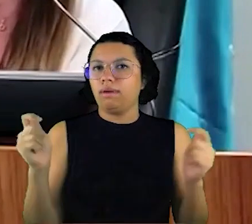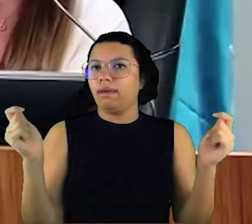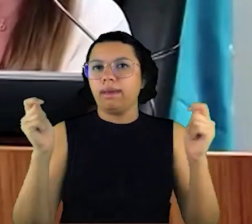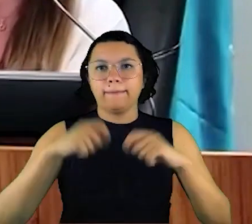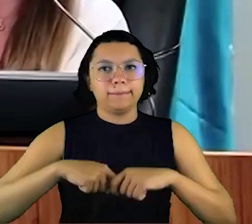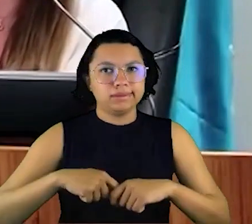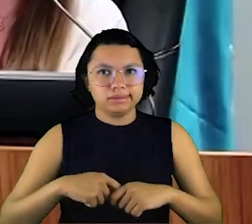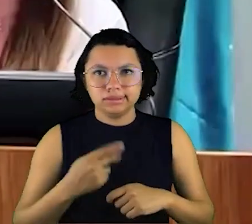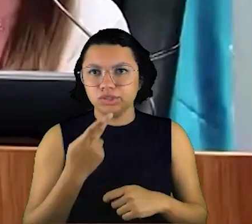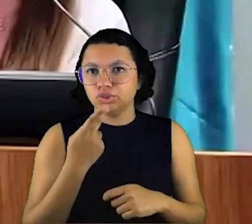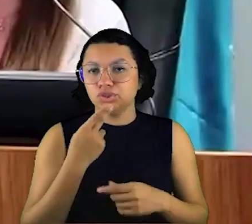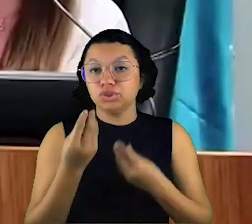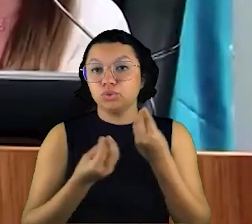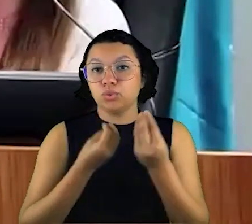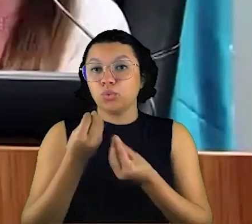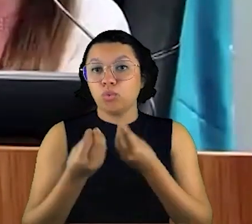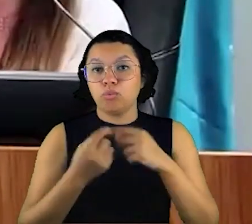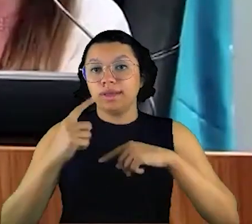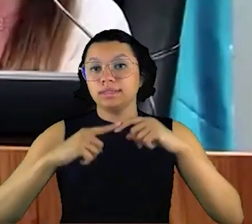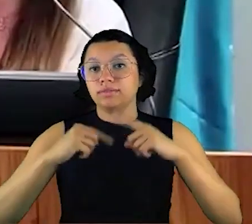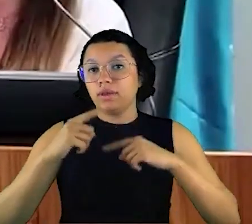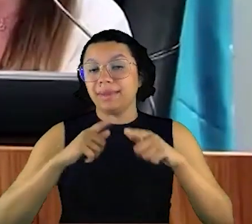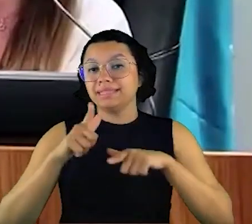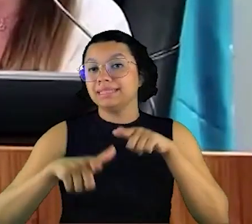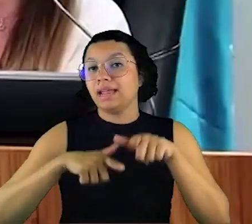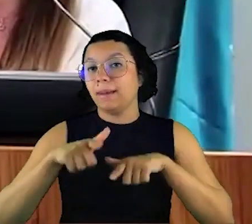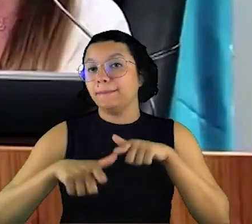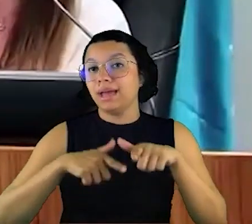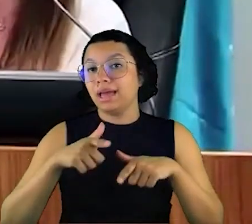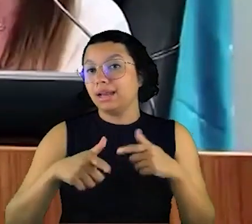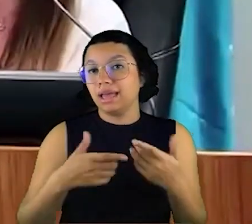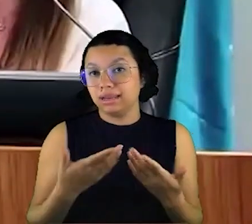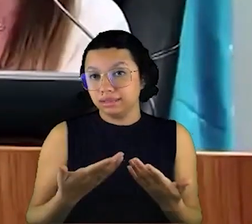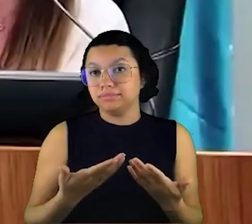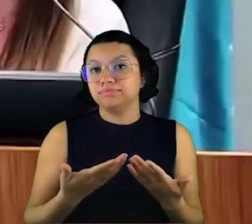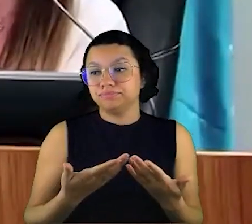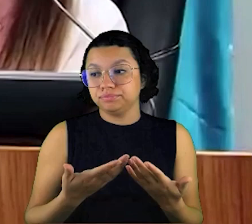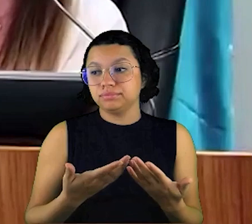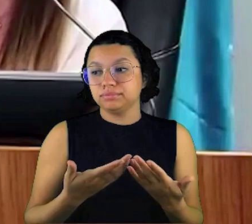vocês como essa ferramenta operaria, ou melhor, como ela